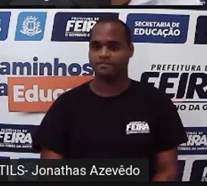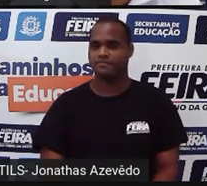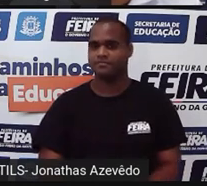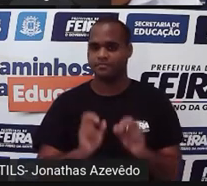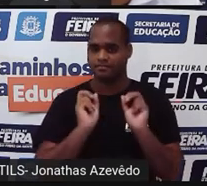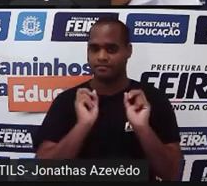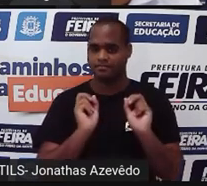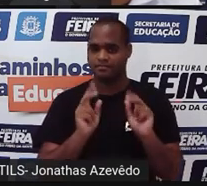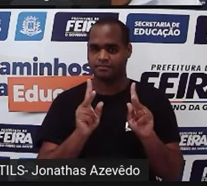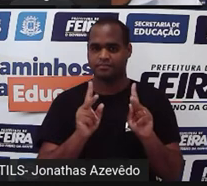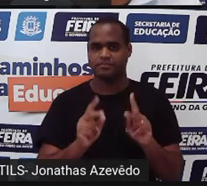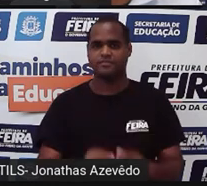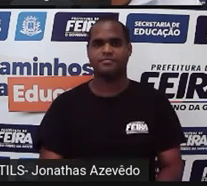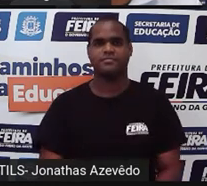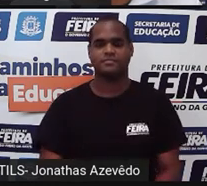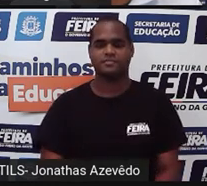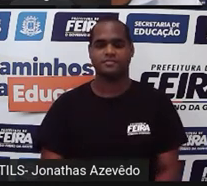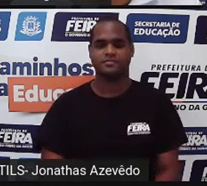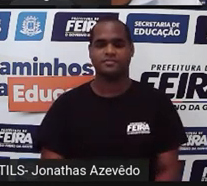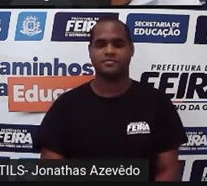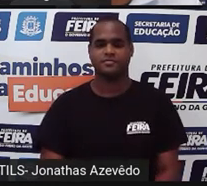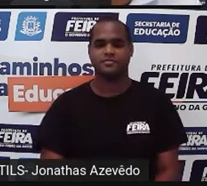Prontinho.